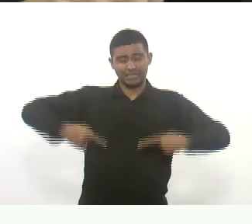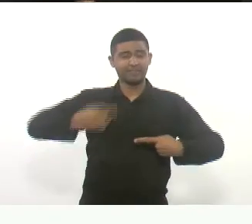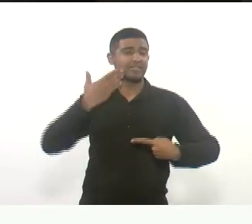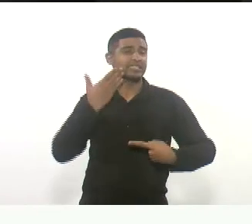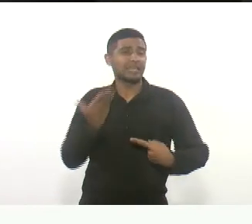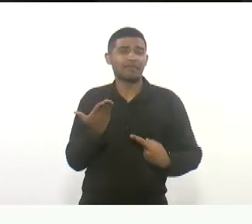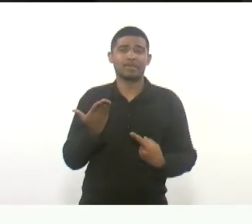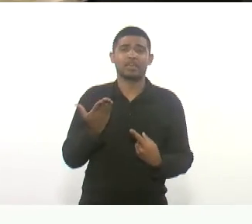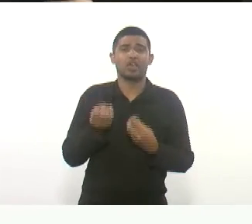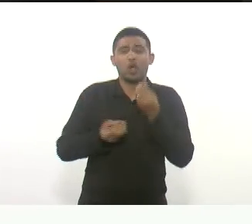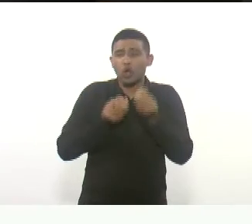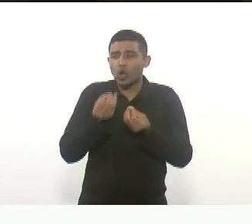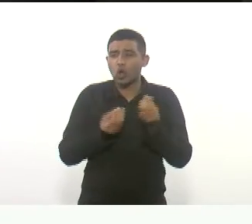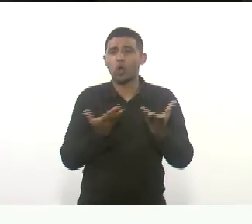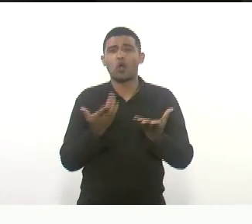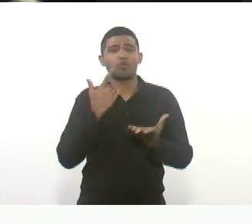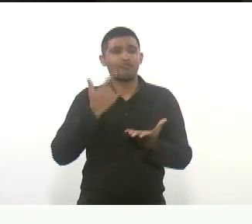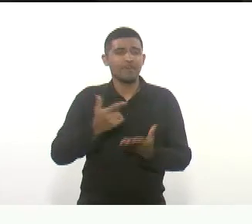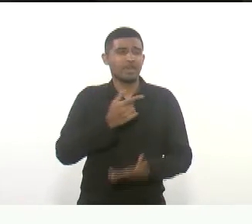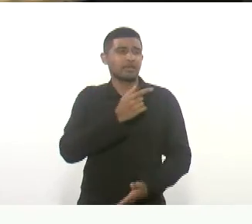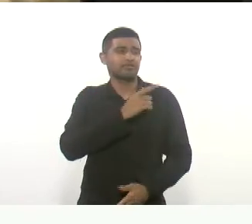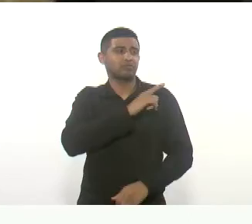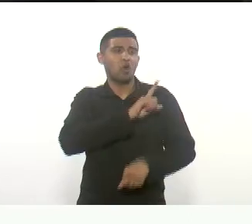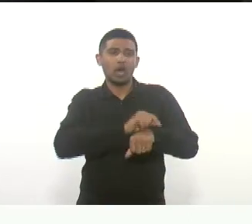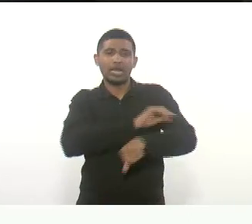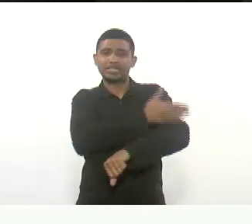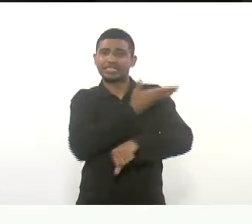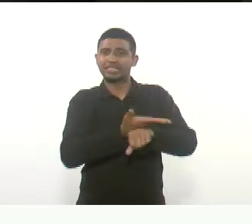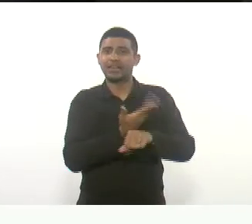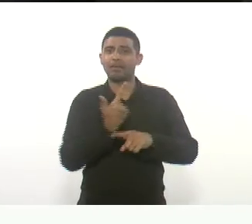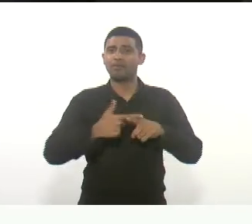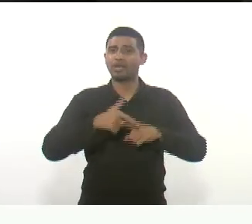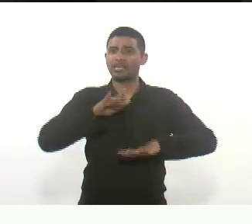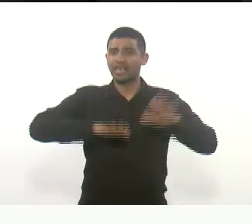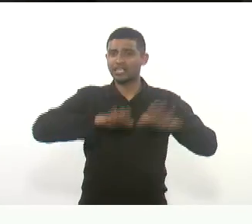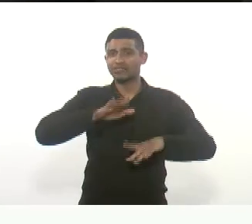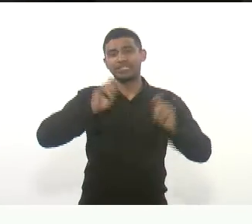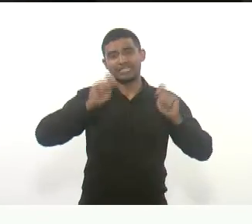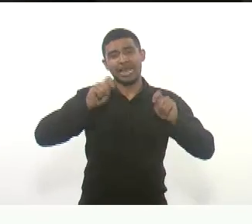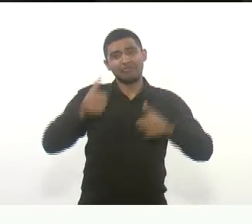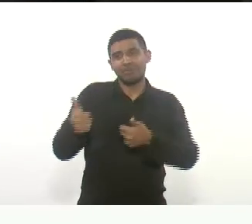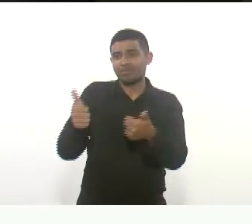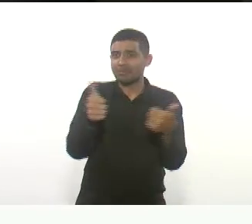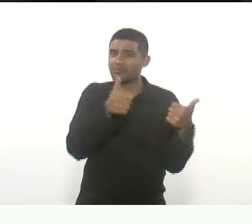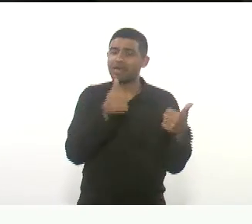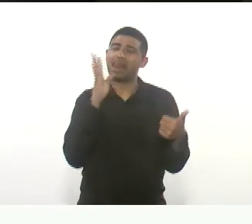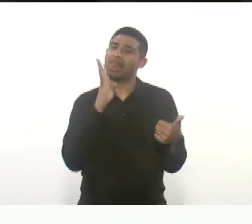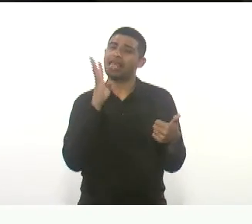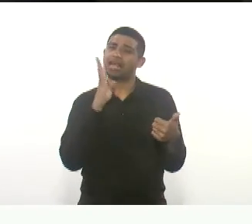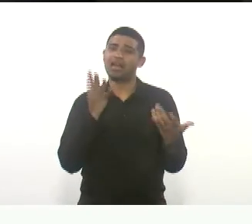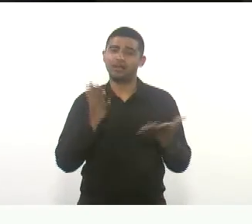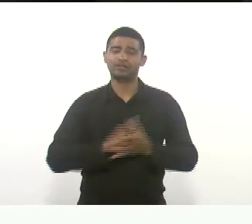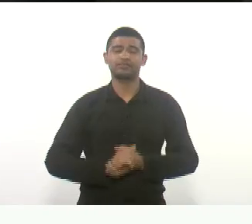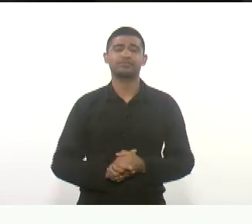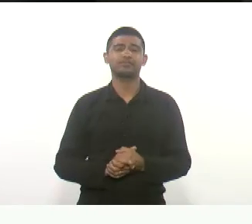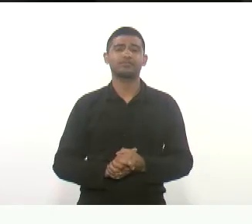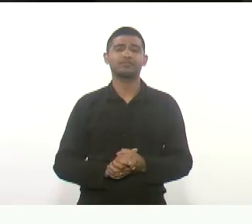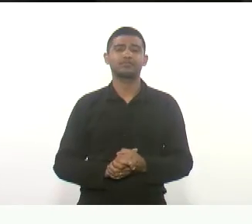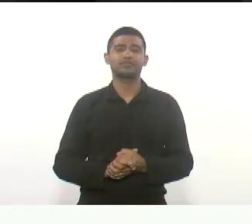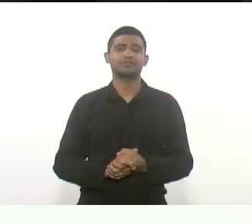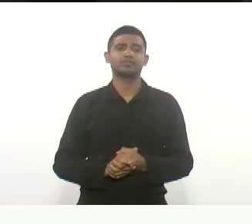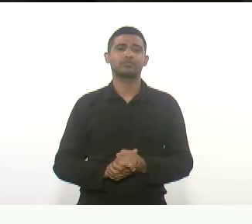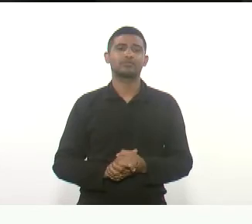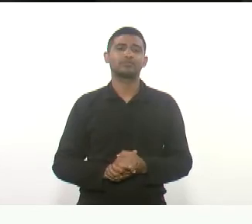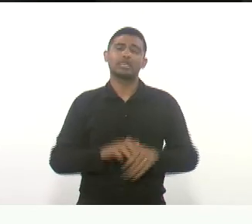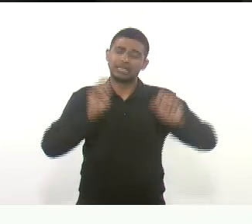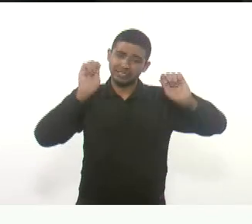impacto do tempo integral. Porque, muitas vezes, ele pode ter um impacto super bacana, um benefício imensurável quase, assim,